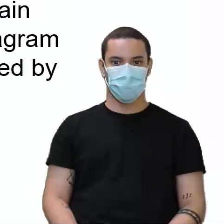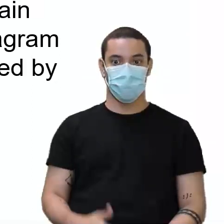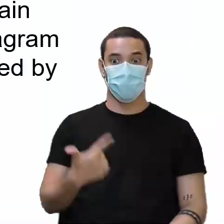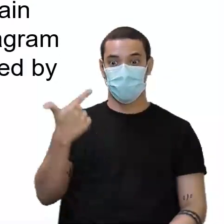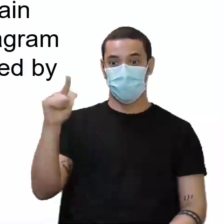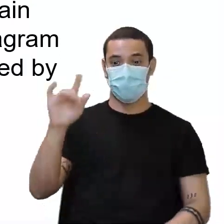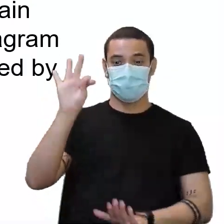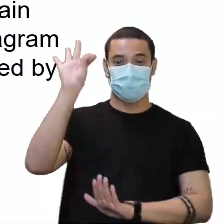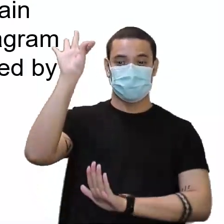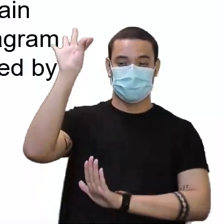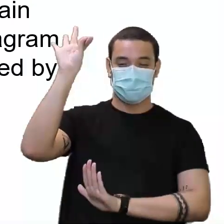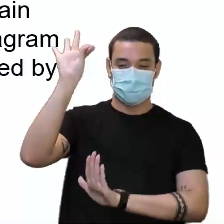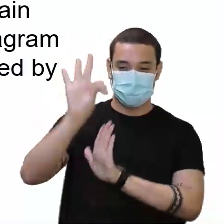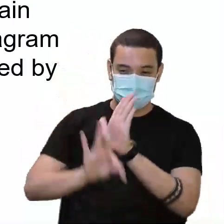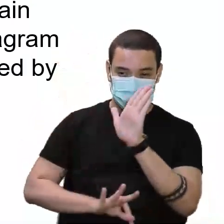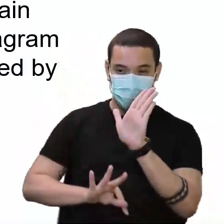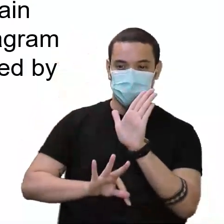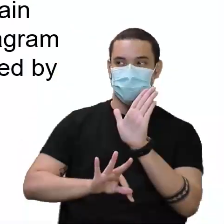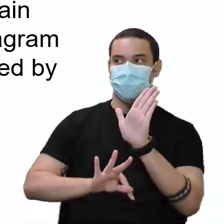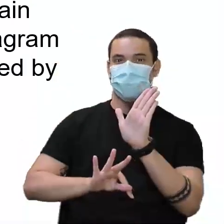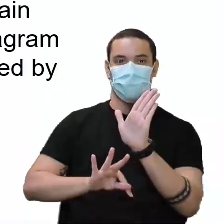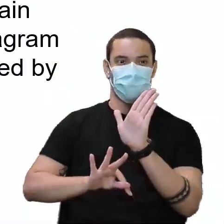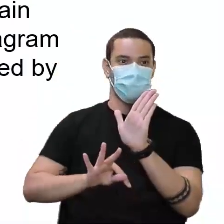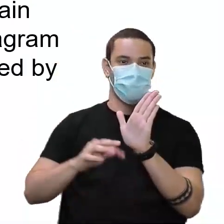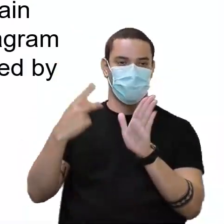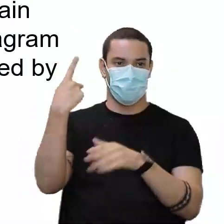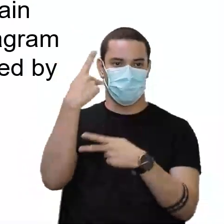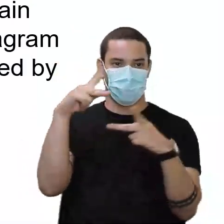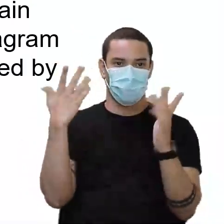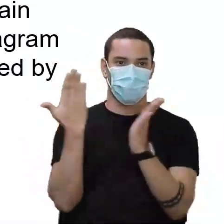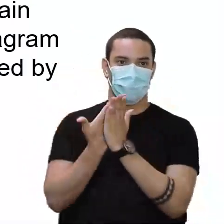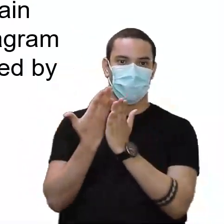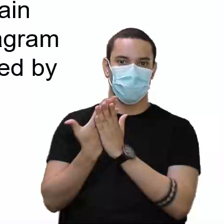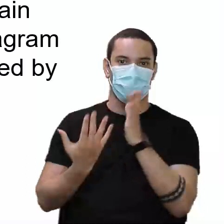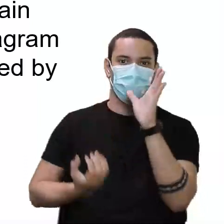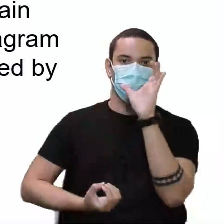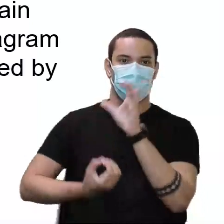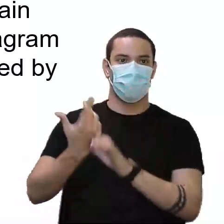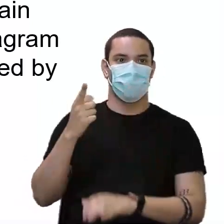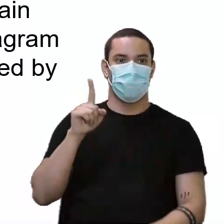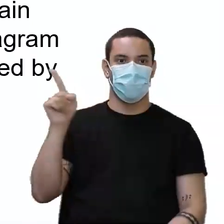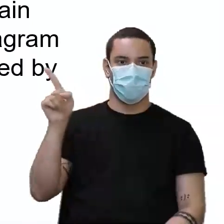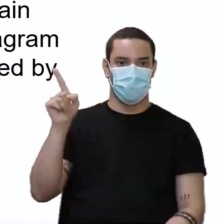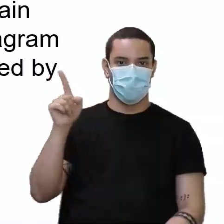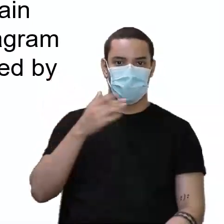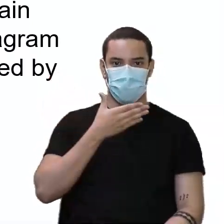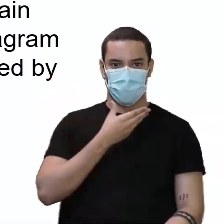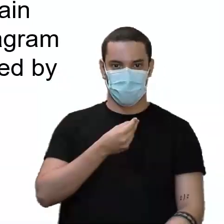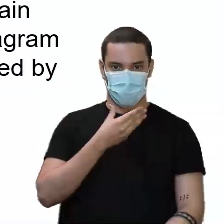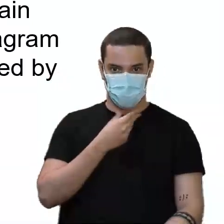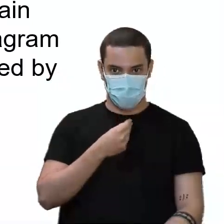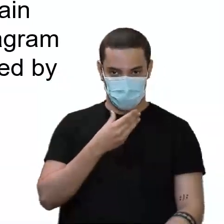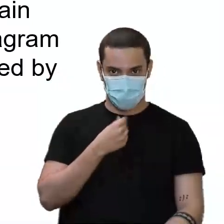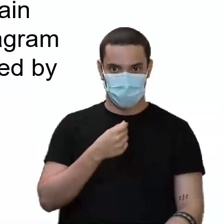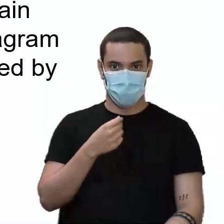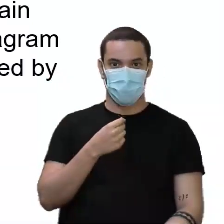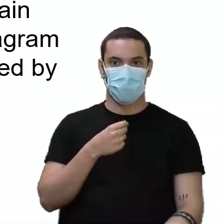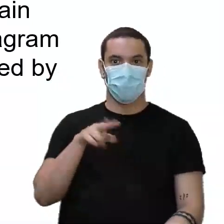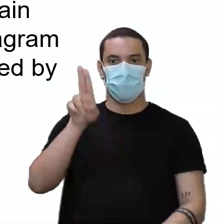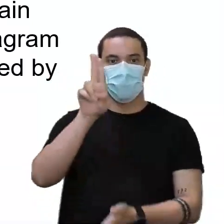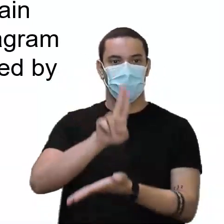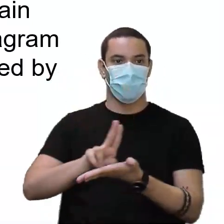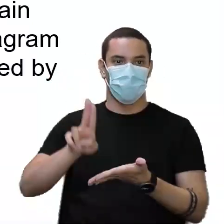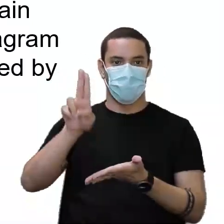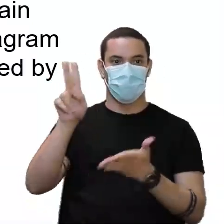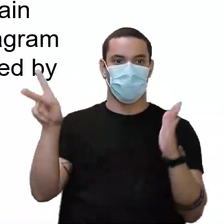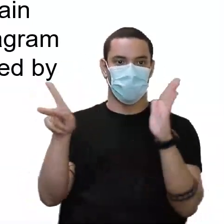um textão enorme para vocês, enorme, de um estudo criado por esse cara aqui, Lawrence Sherman. É um estudo da Universidade